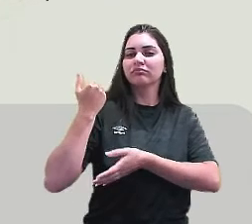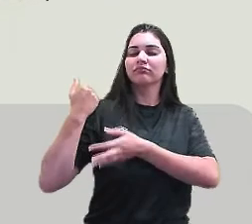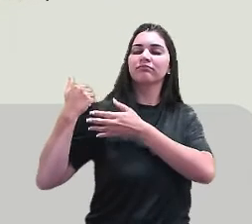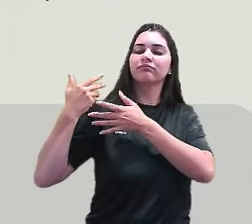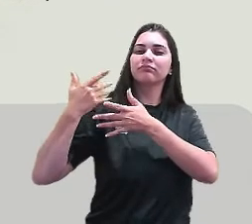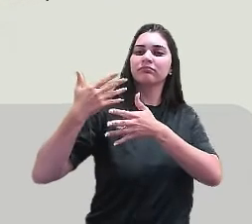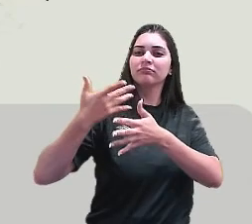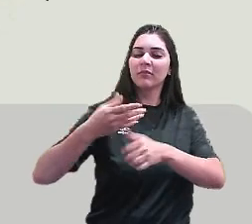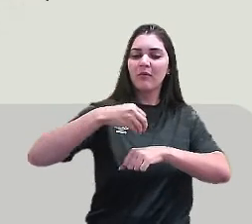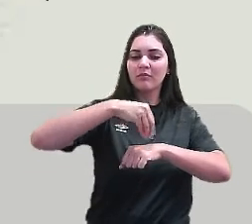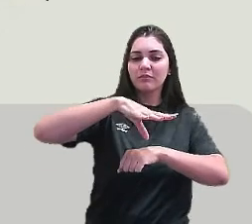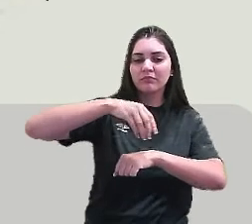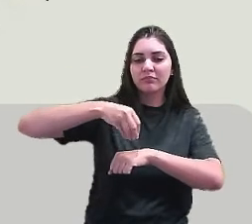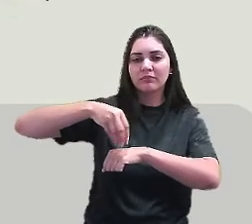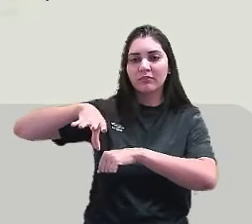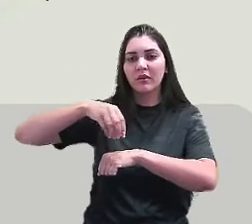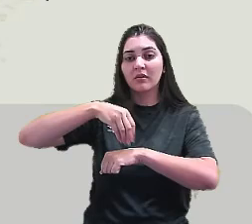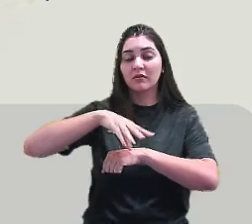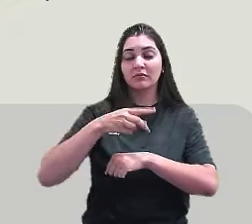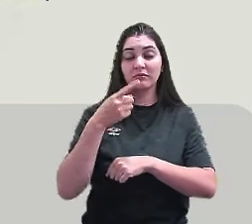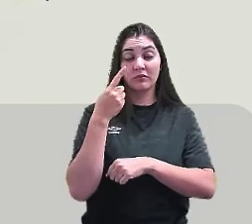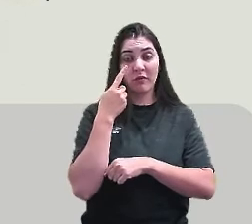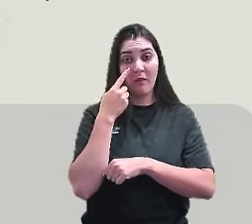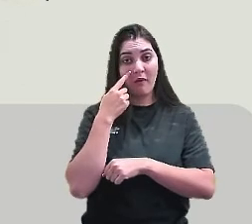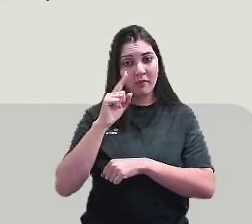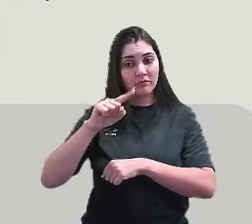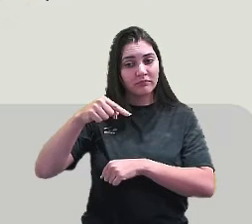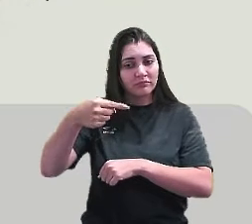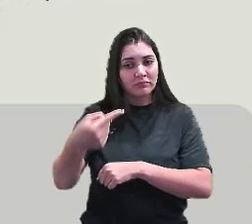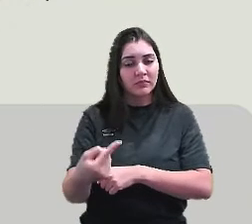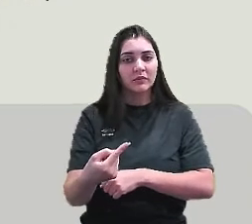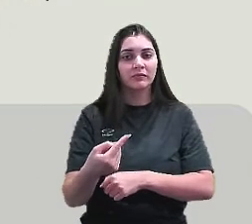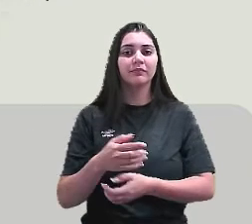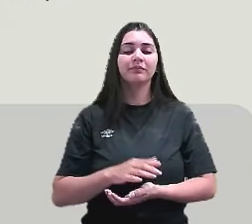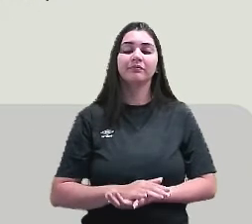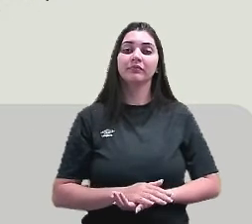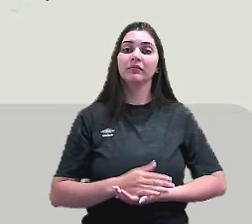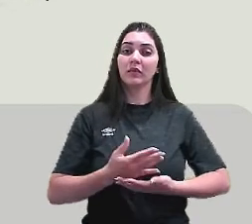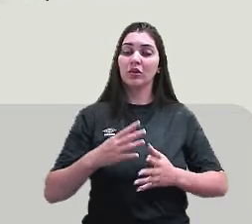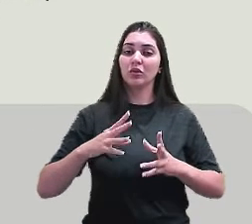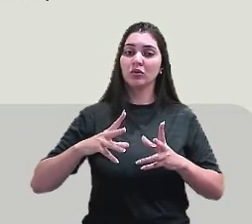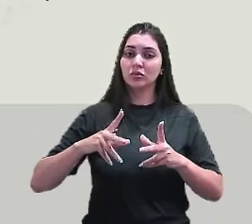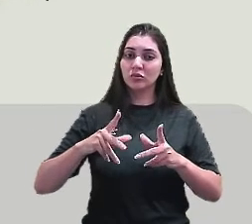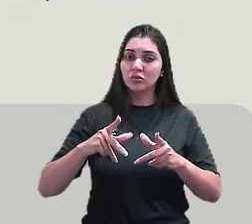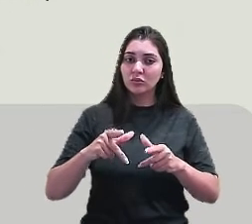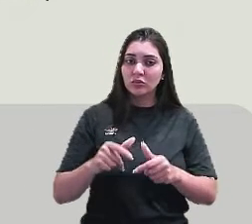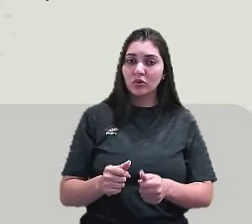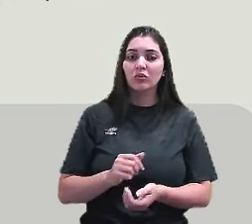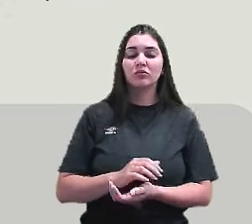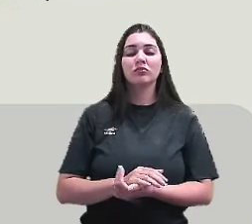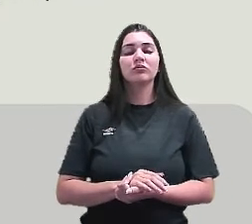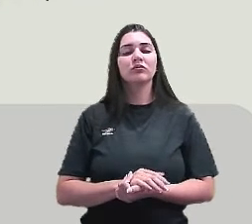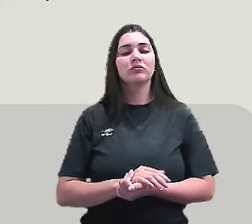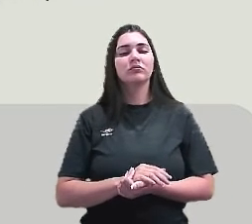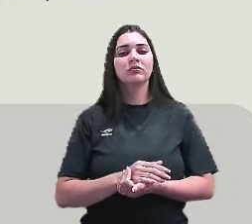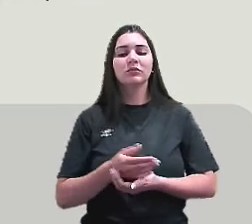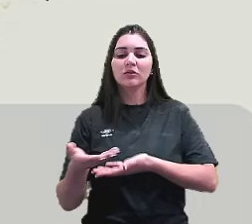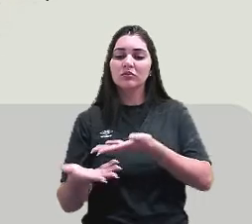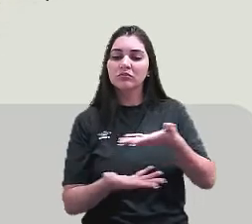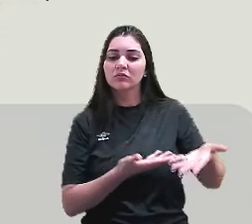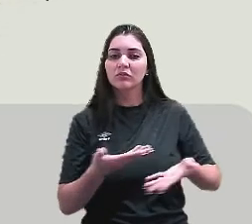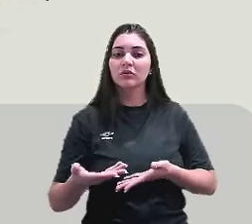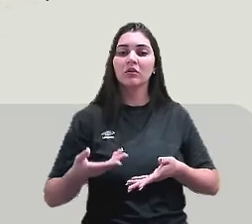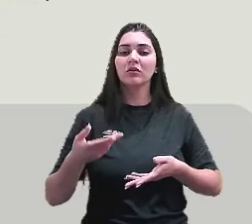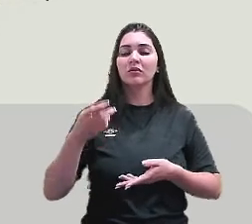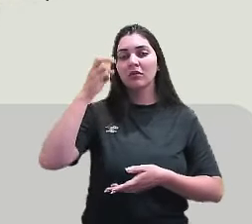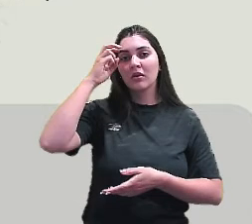sendo transmitidos. A gente vai ver isso mais para frente. Sendo assim, todos os elementos que são parte da cultura